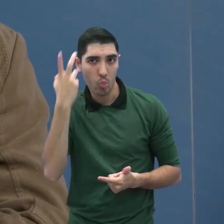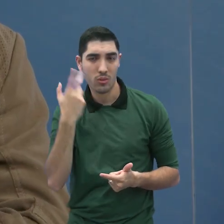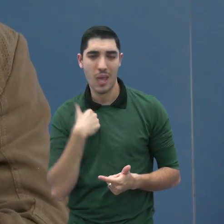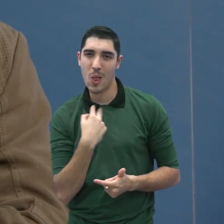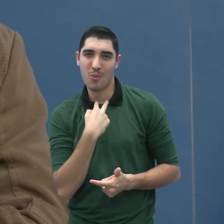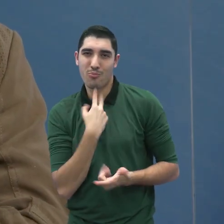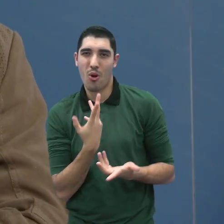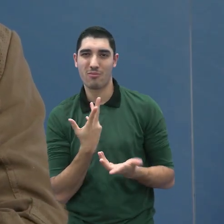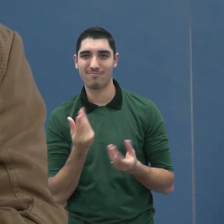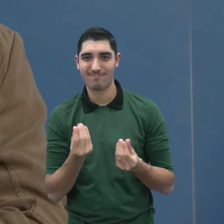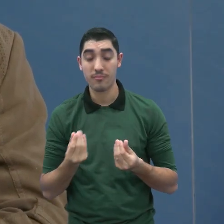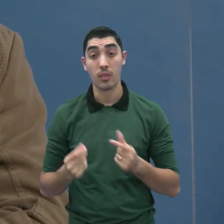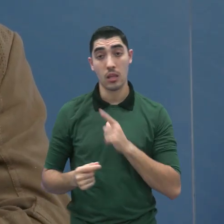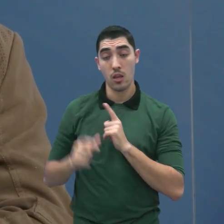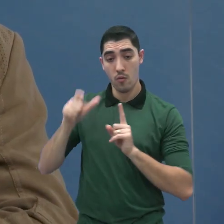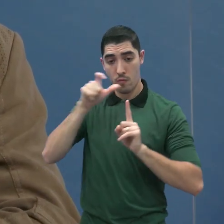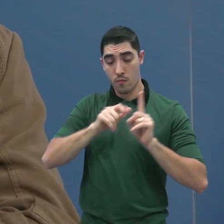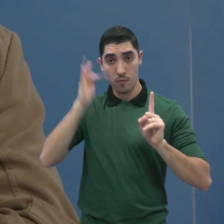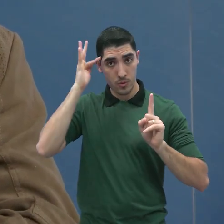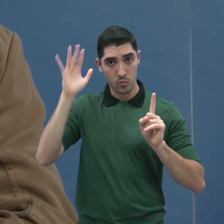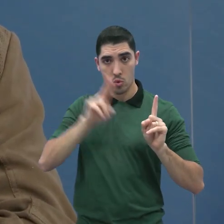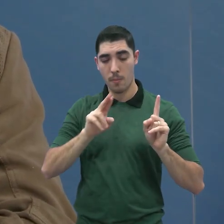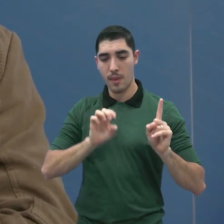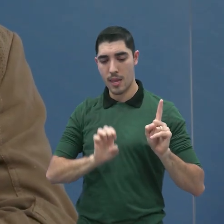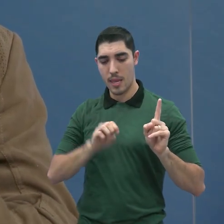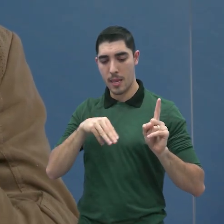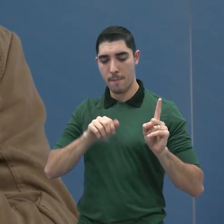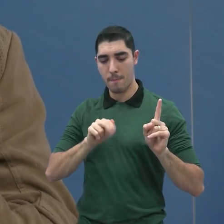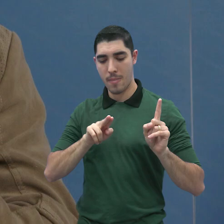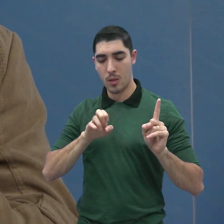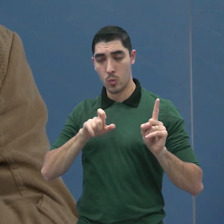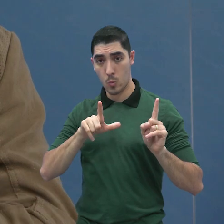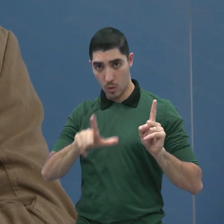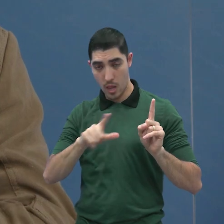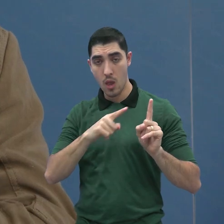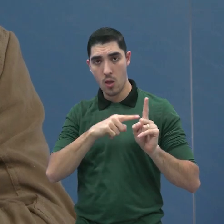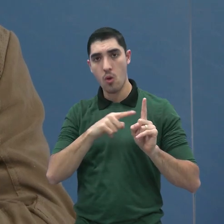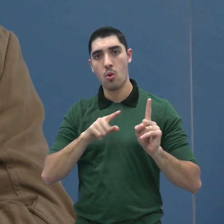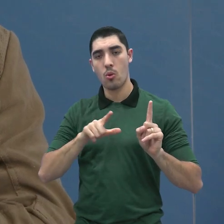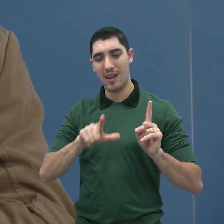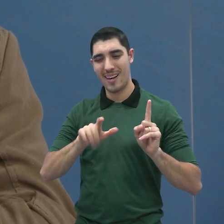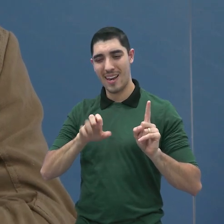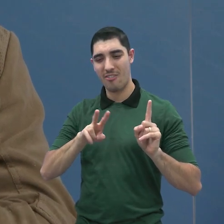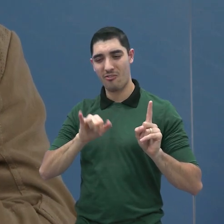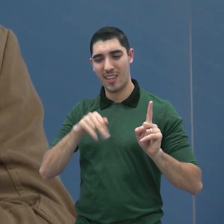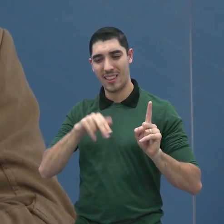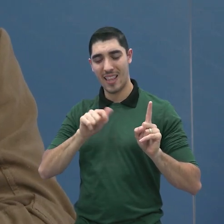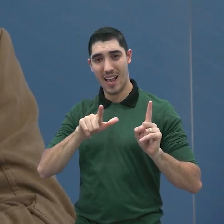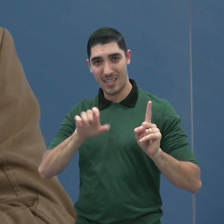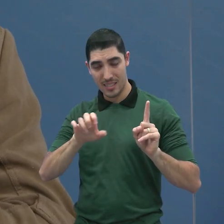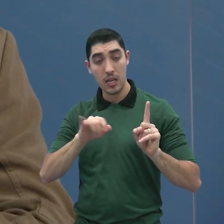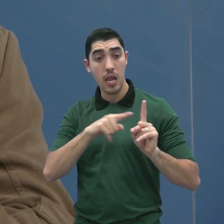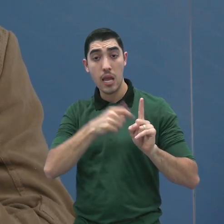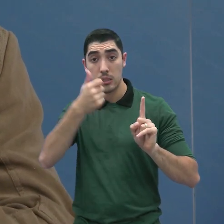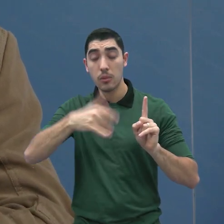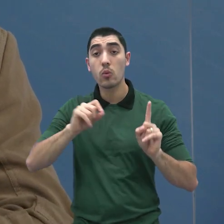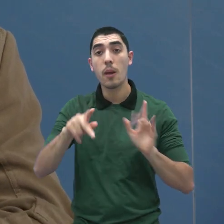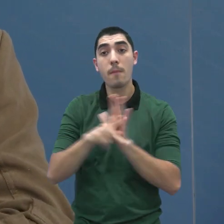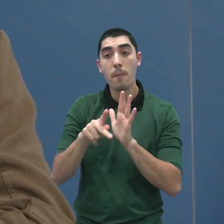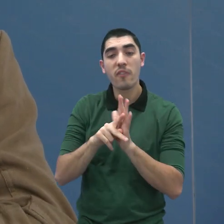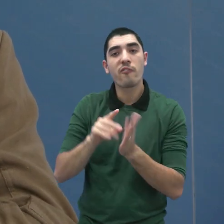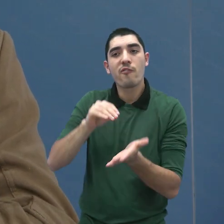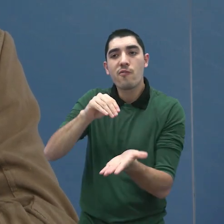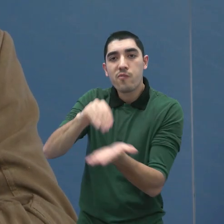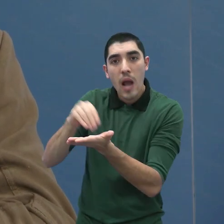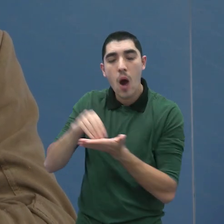isso tem um filósofo chamado Emmanuel Levinas que ele fala de alteridade e nós vemos muito essa falta de